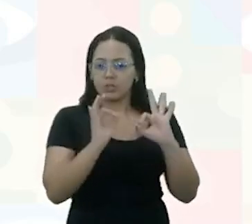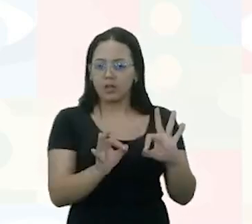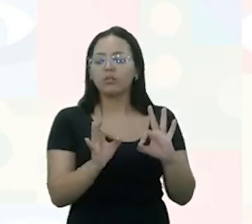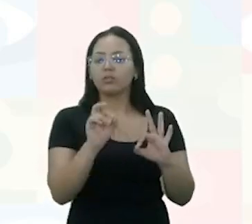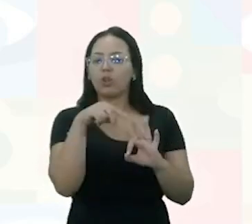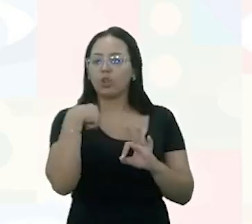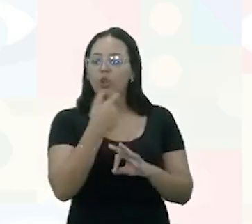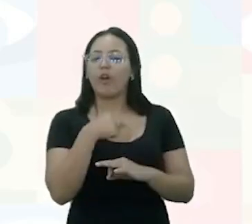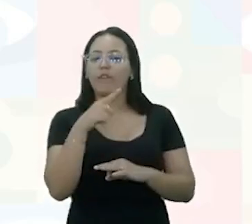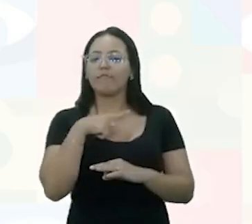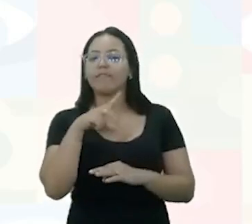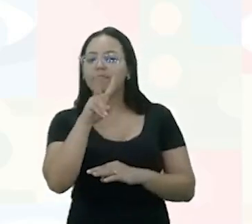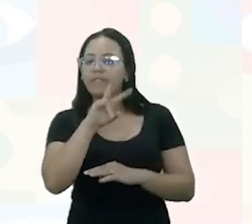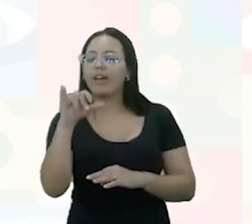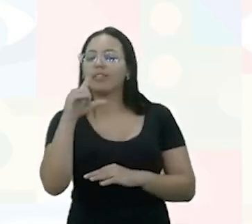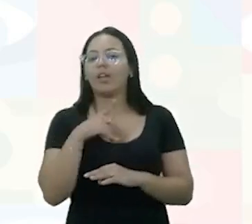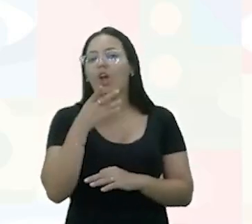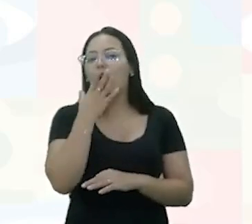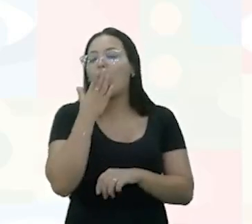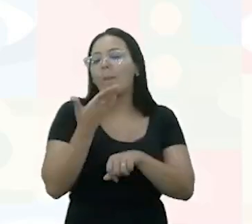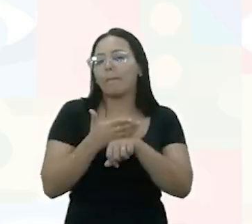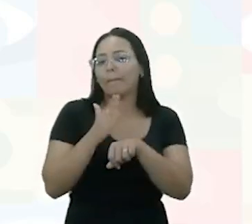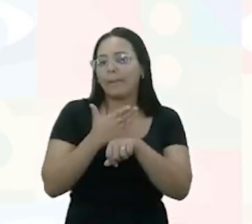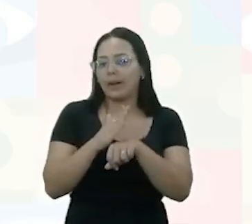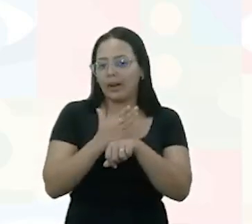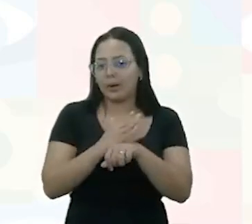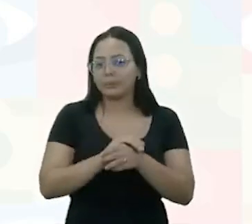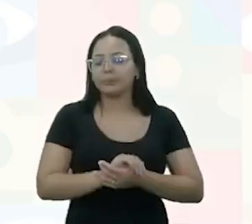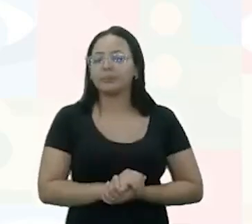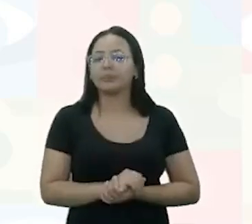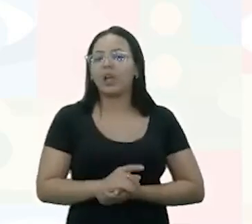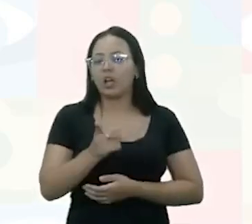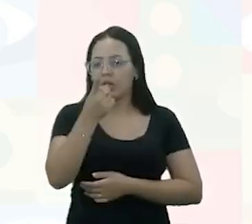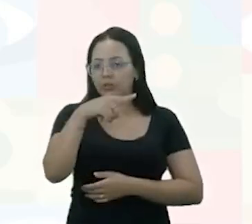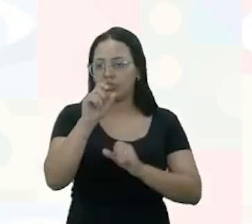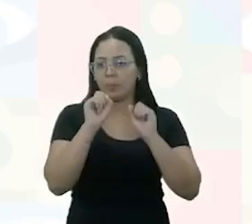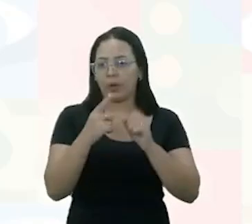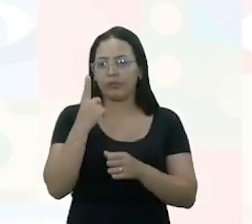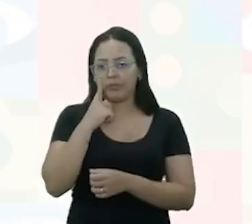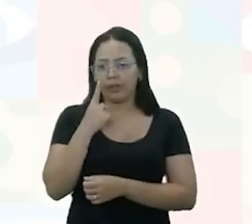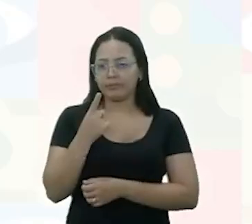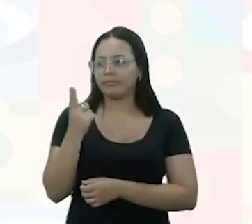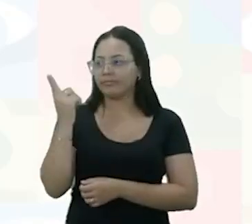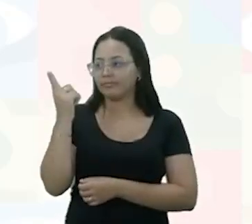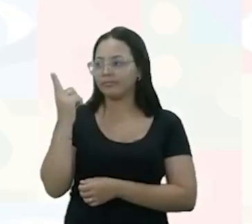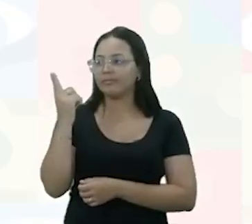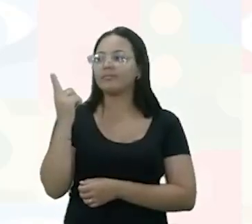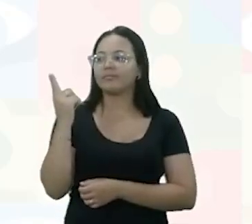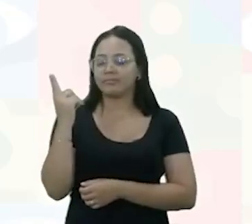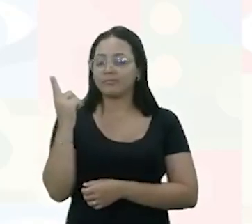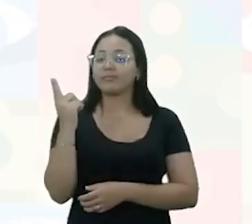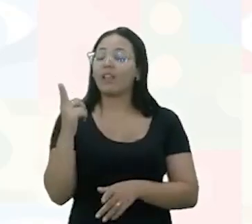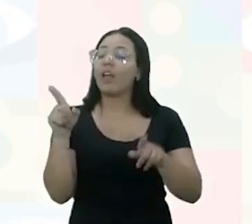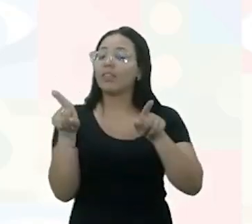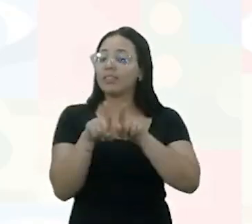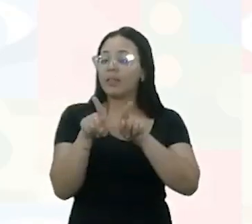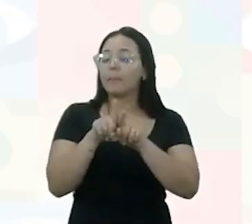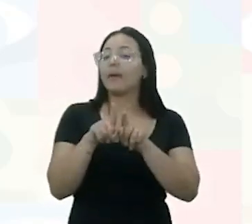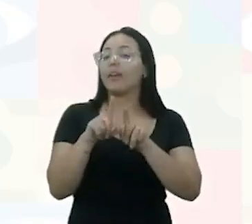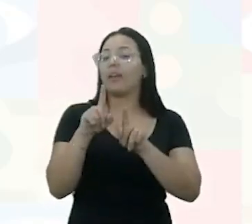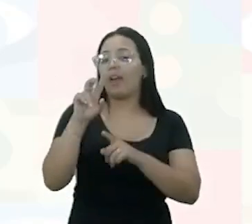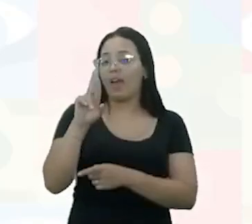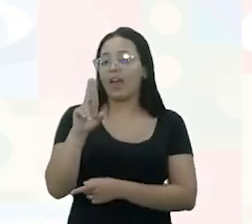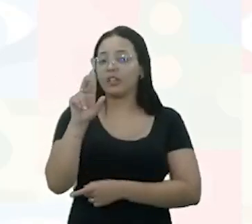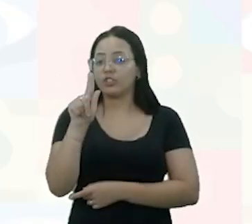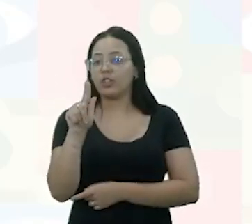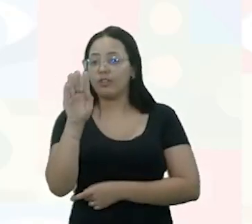vai obter o quê? A cor branca. Como você pode ver aqui, né? O sistema de